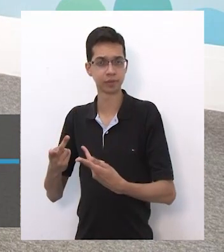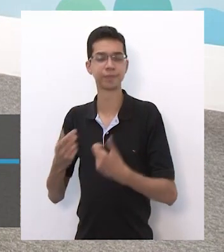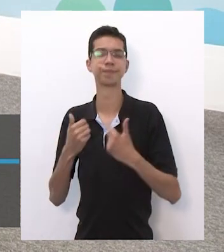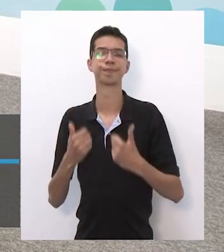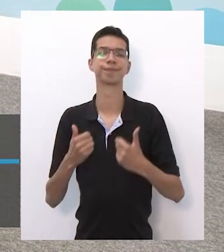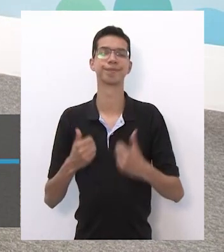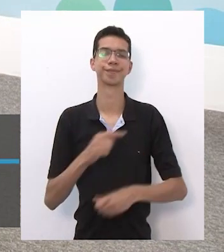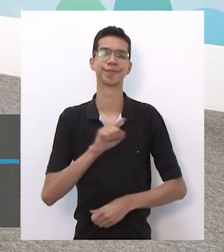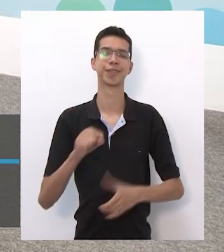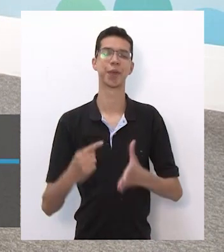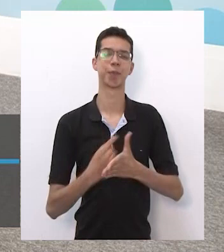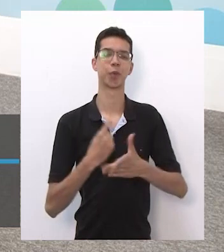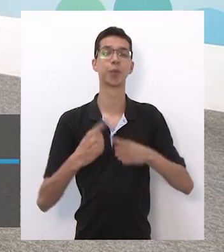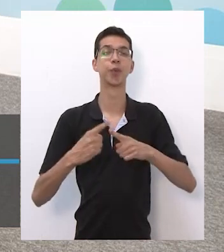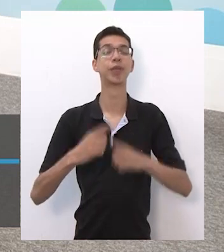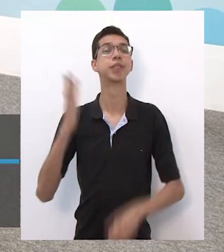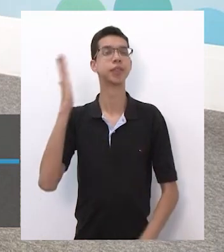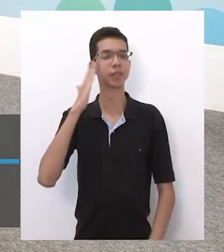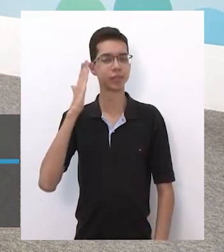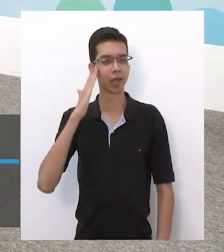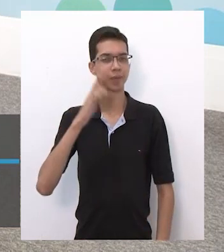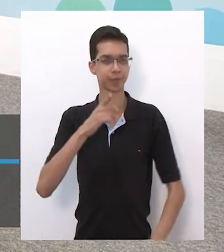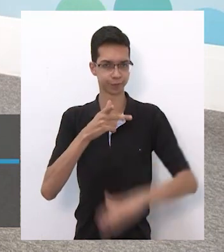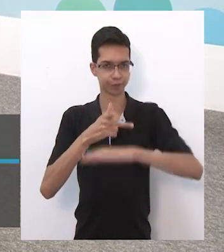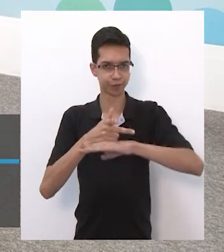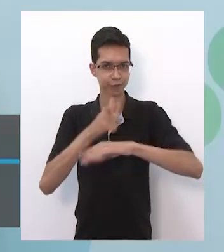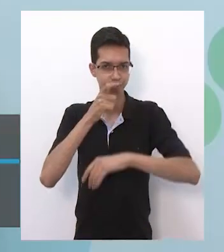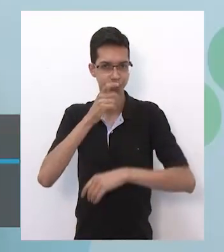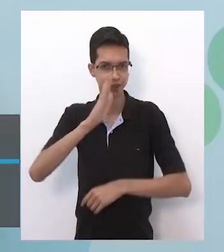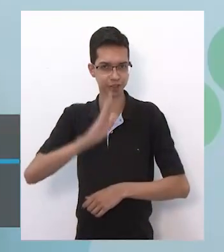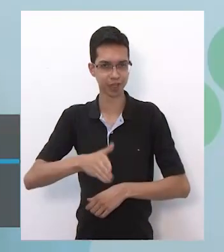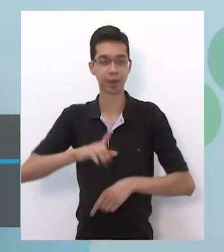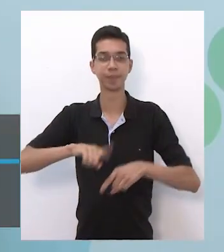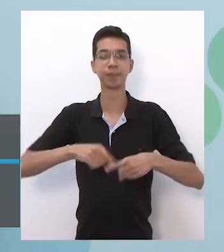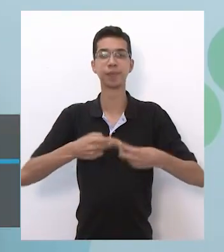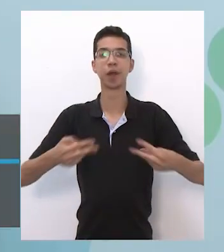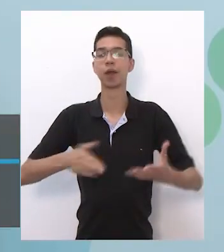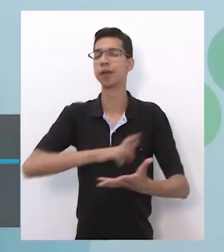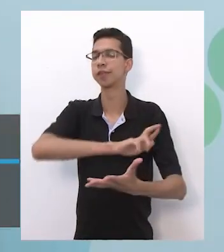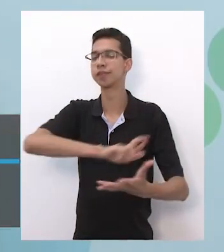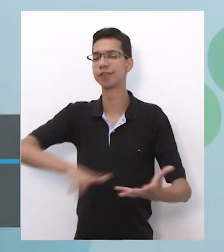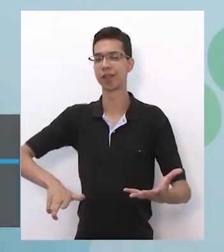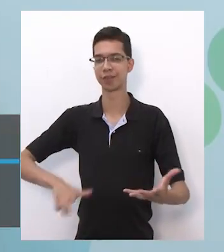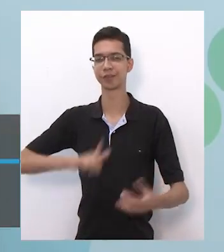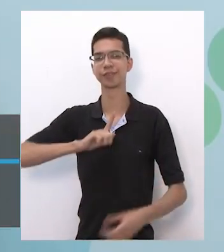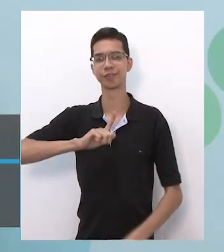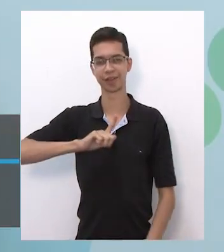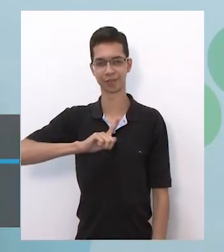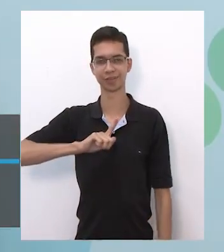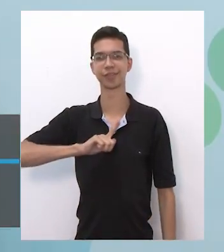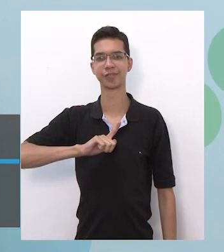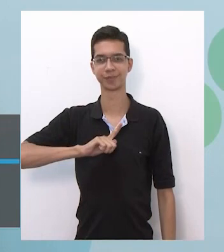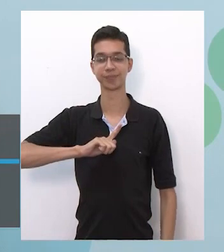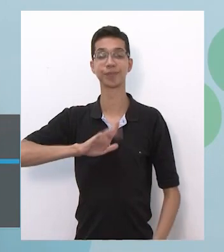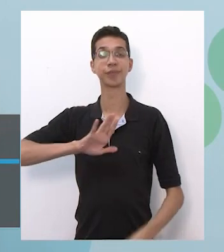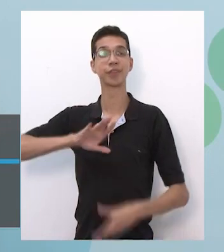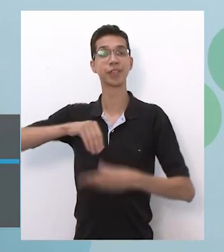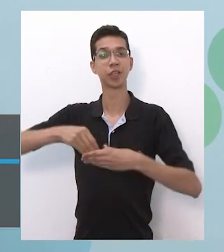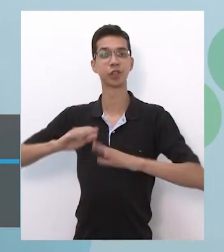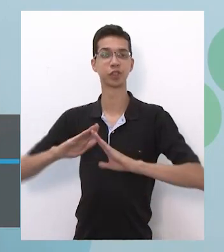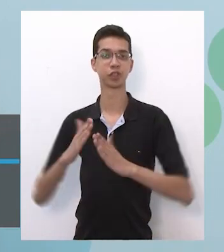trazer, porque a gente sabe, vocês viram no vídeo que nós temos diversos materiais considerados diferenciados na nossa rotina dentro das escolas.